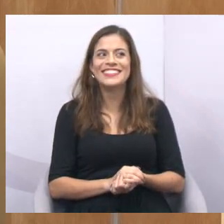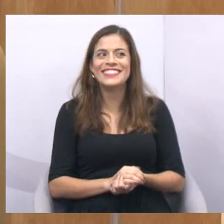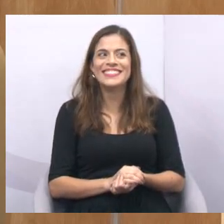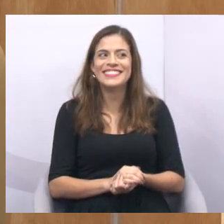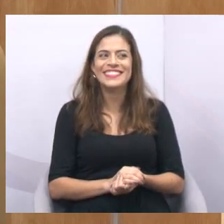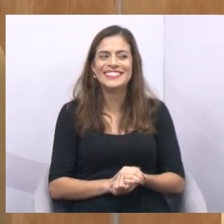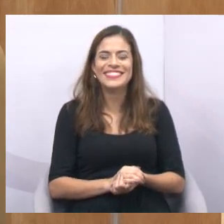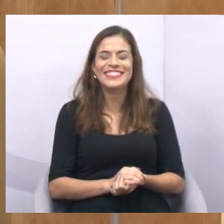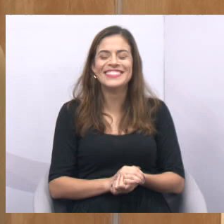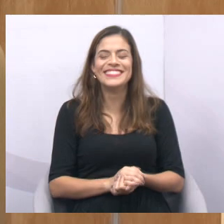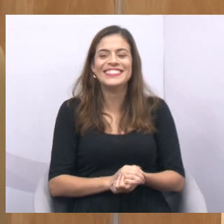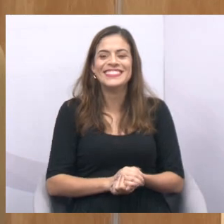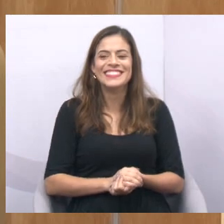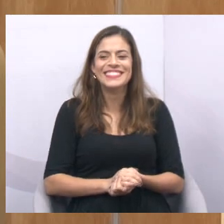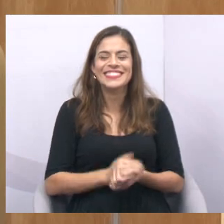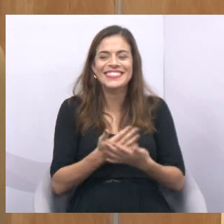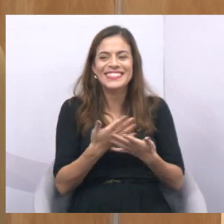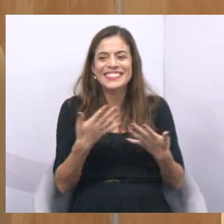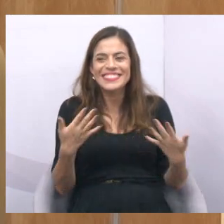tinha 20 anos,